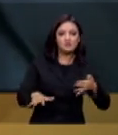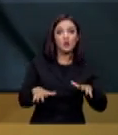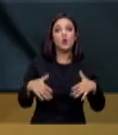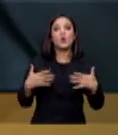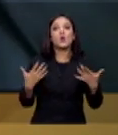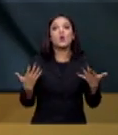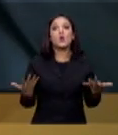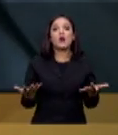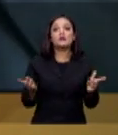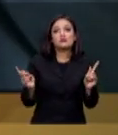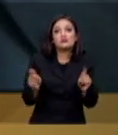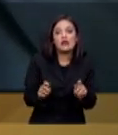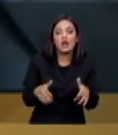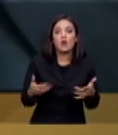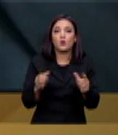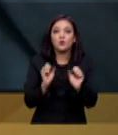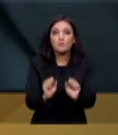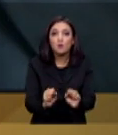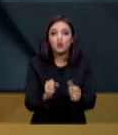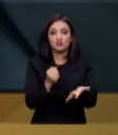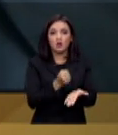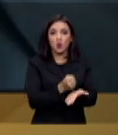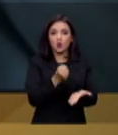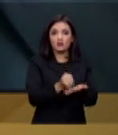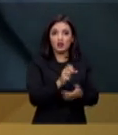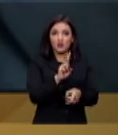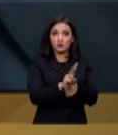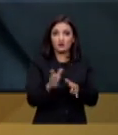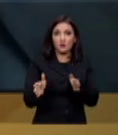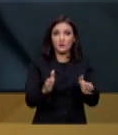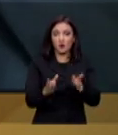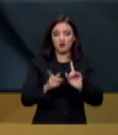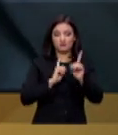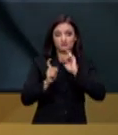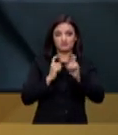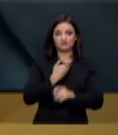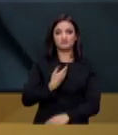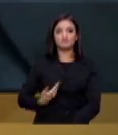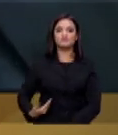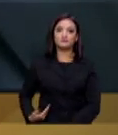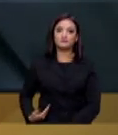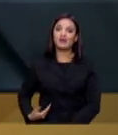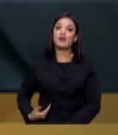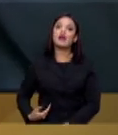cabível a uma contratação temporária pela administração pública.